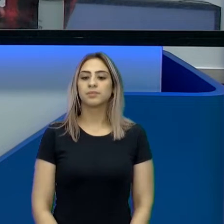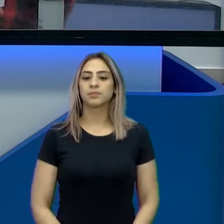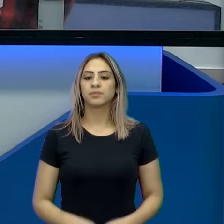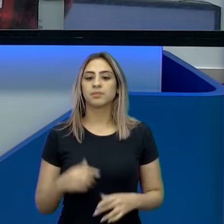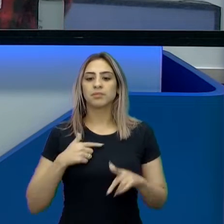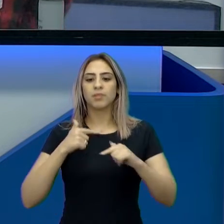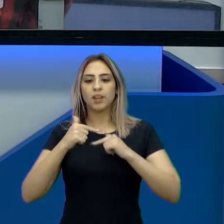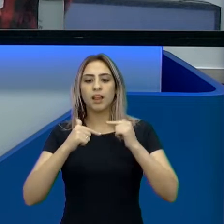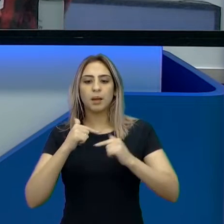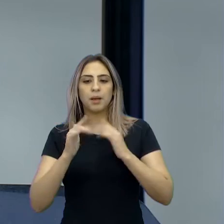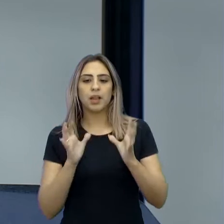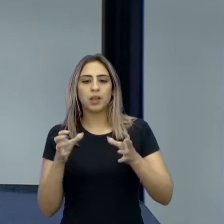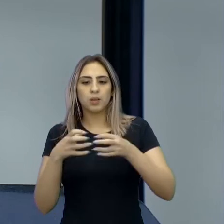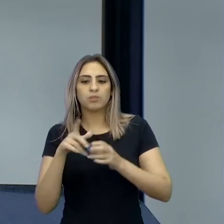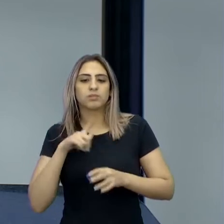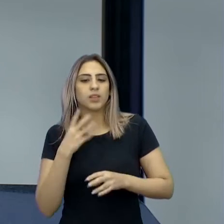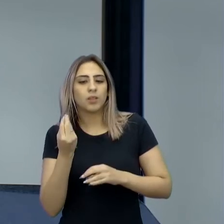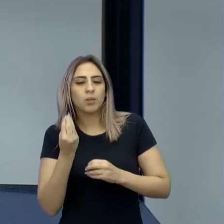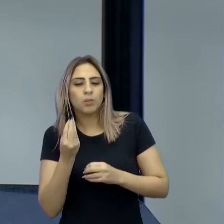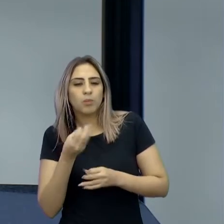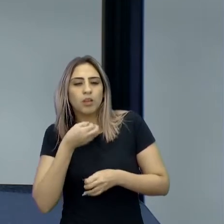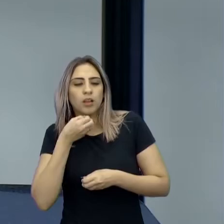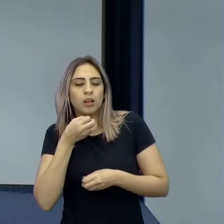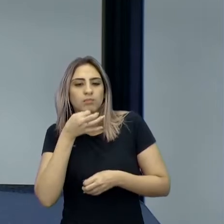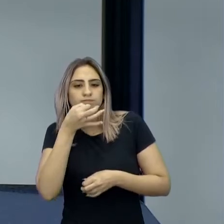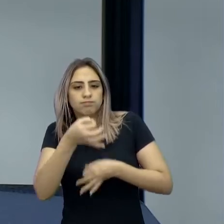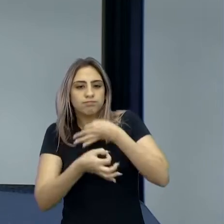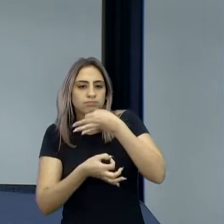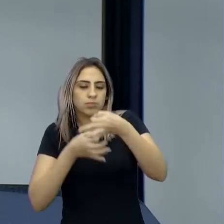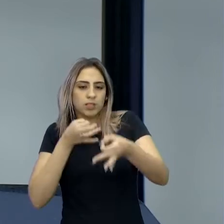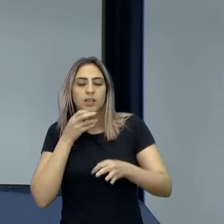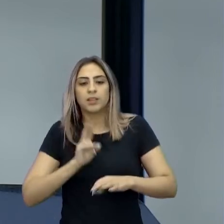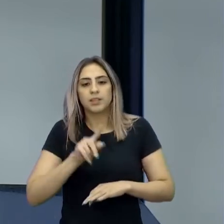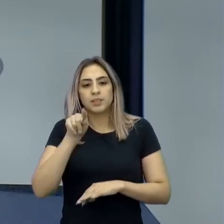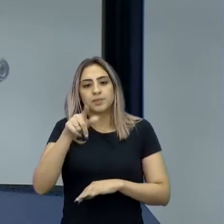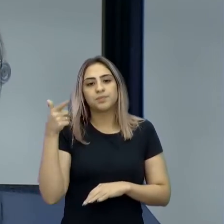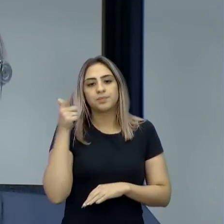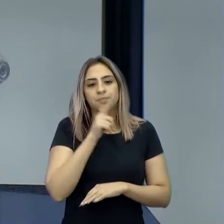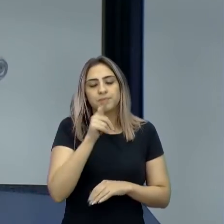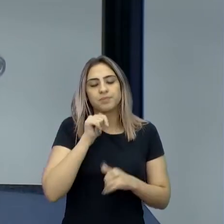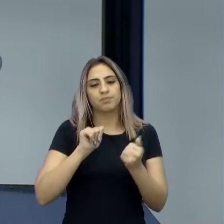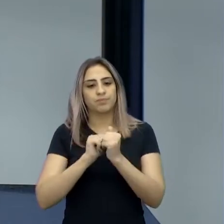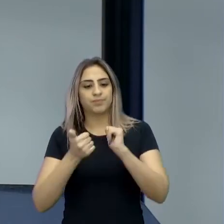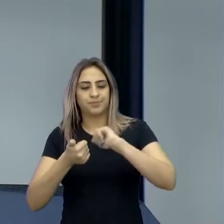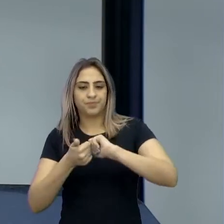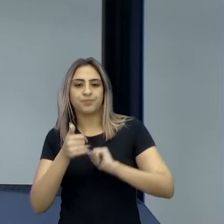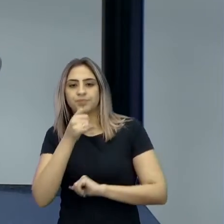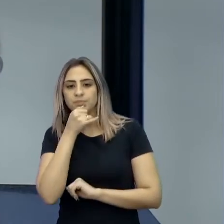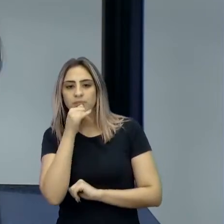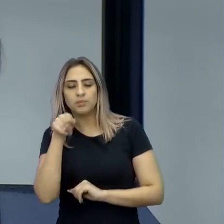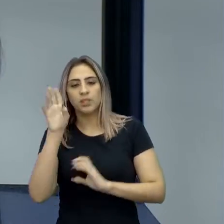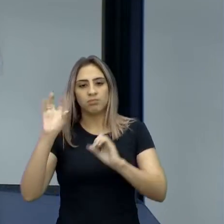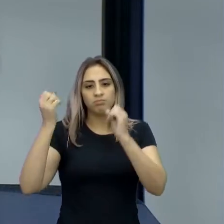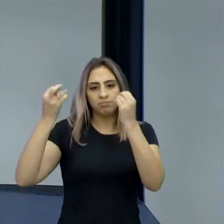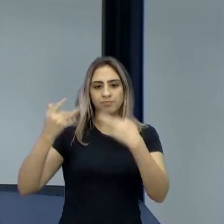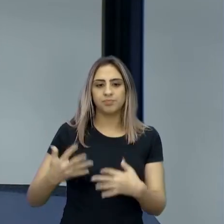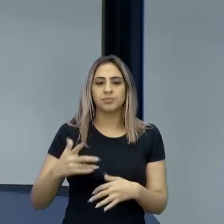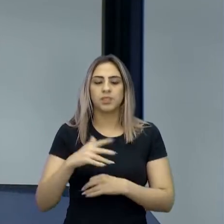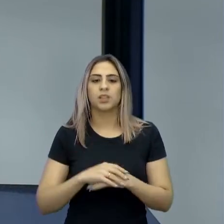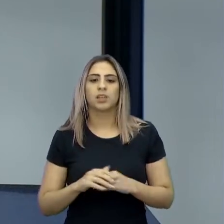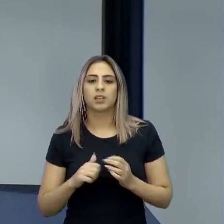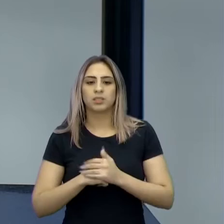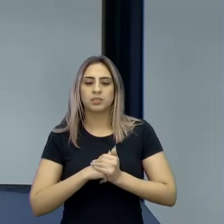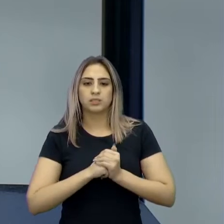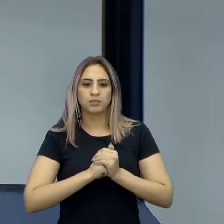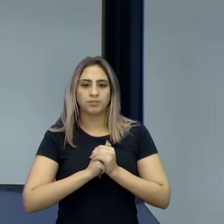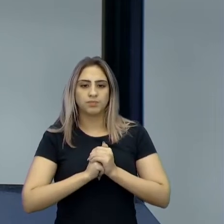em grupo? Teve muita sugestão e mesmo assim, quando você conseguia adaptar, por exemplo, como você falou, eu também tive a questão